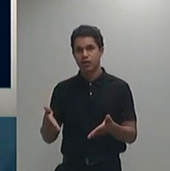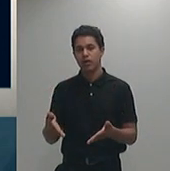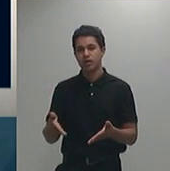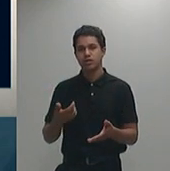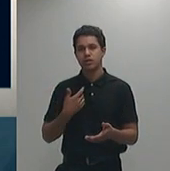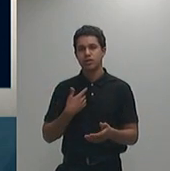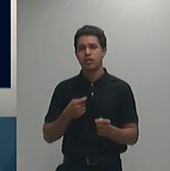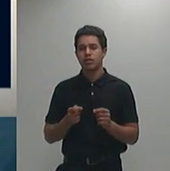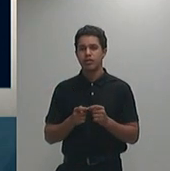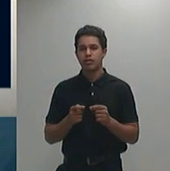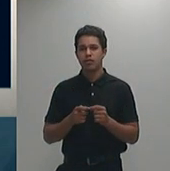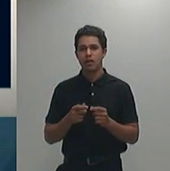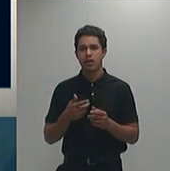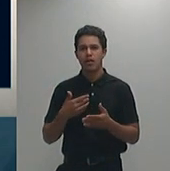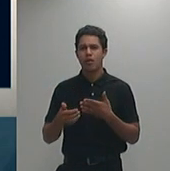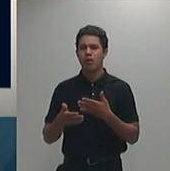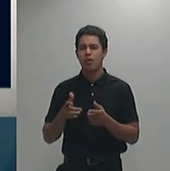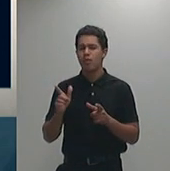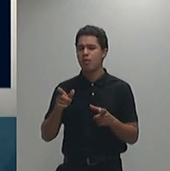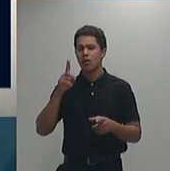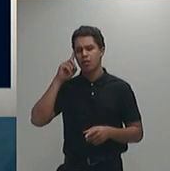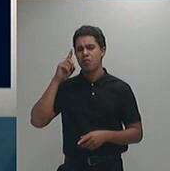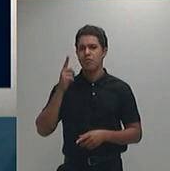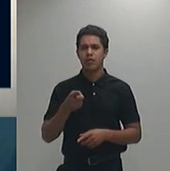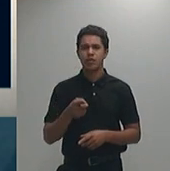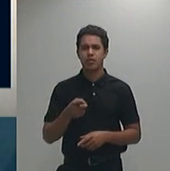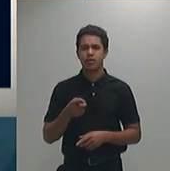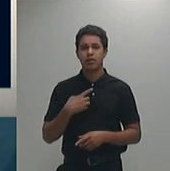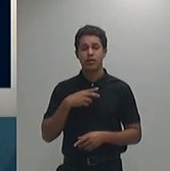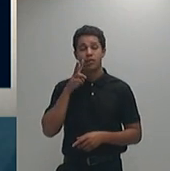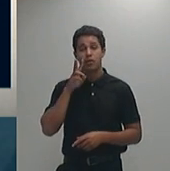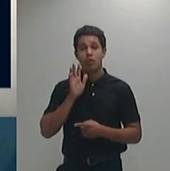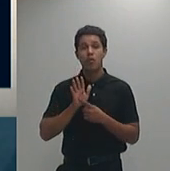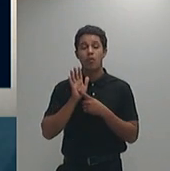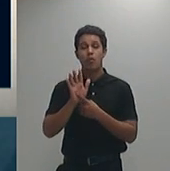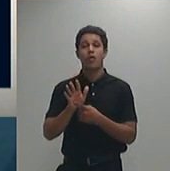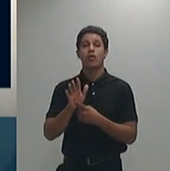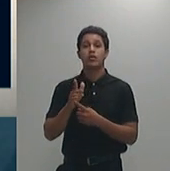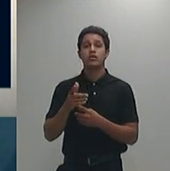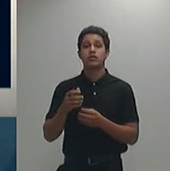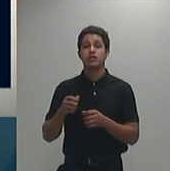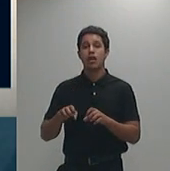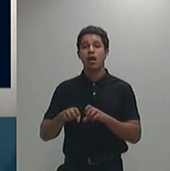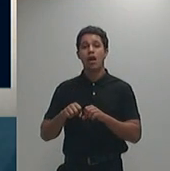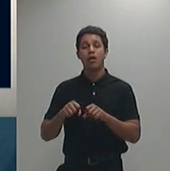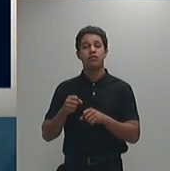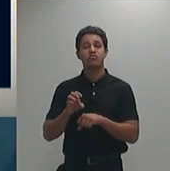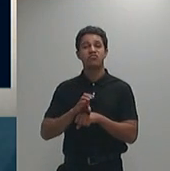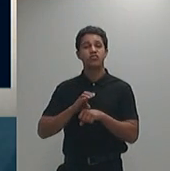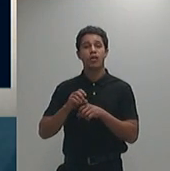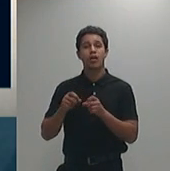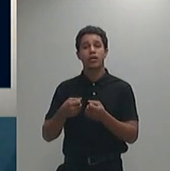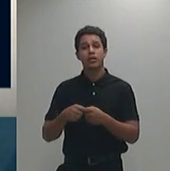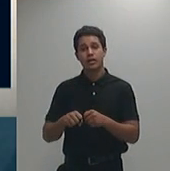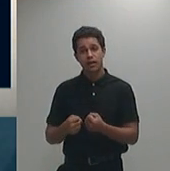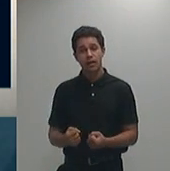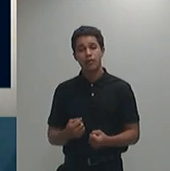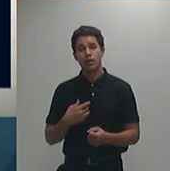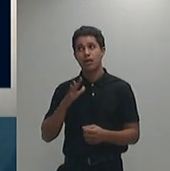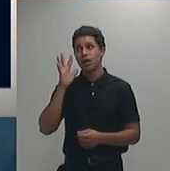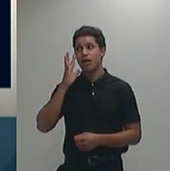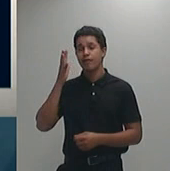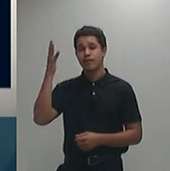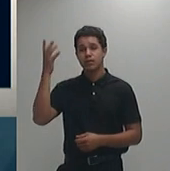no polo passivo de qualquer demanda que vise a Hades posti tui são da decisão que